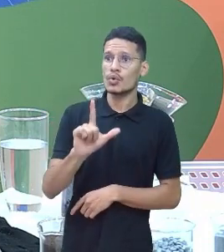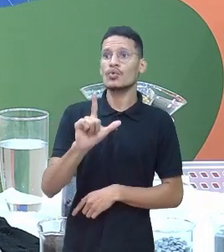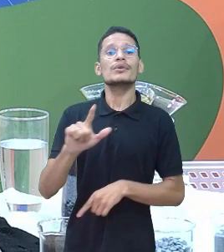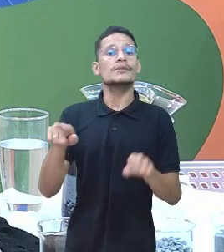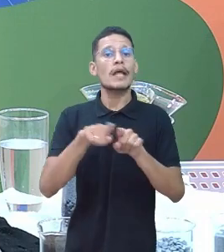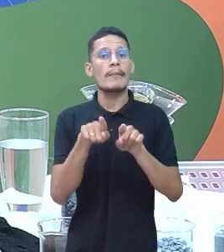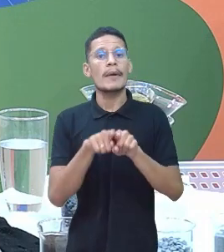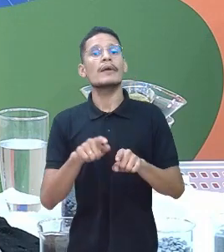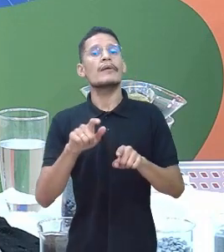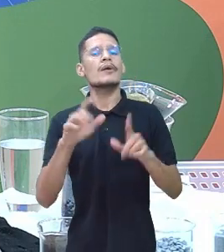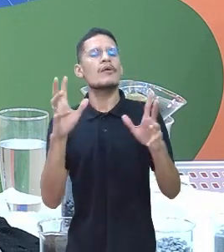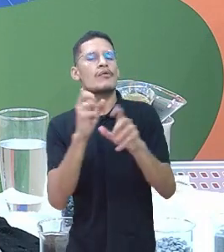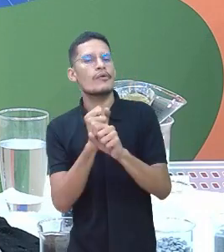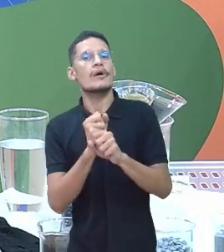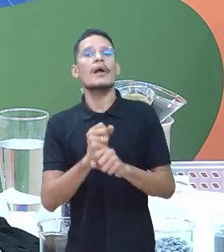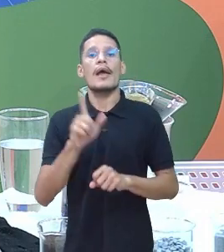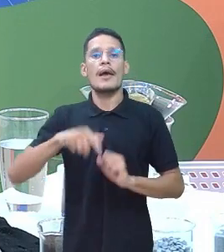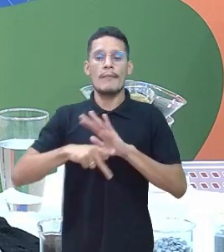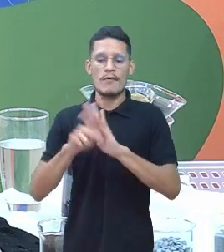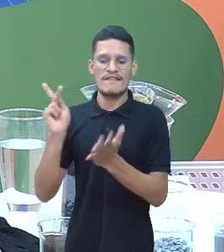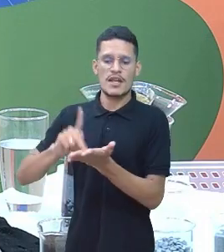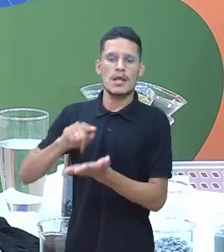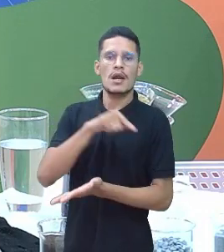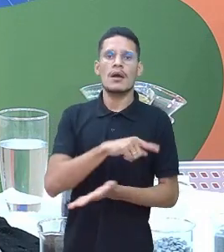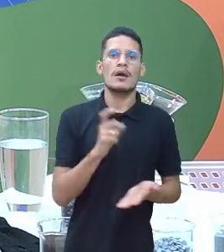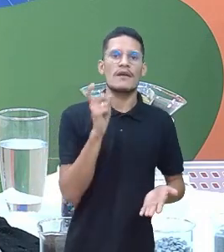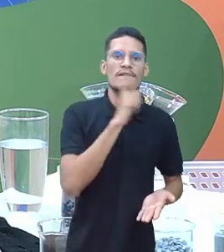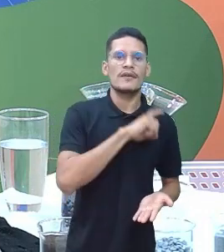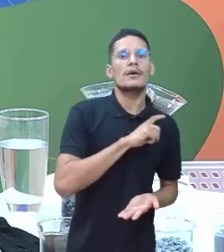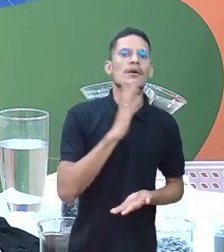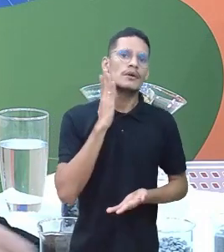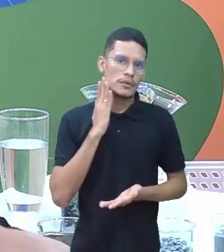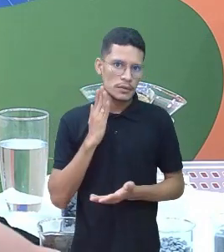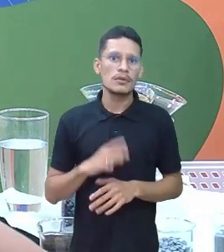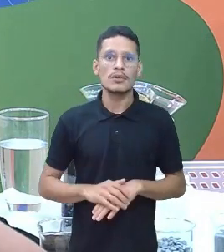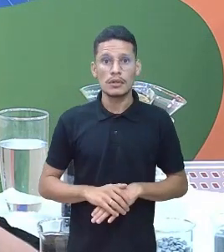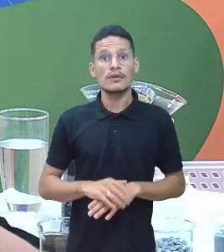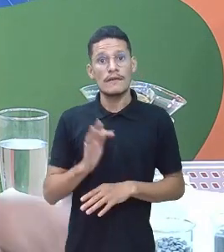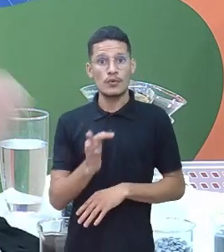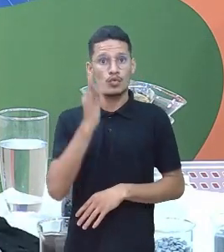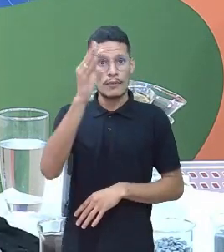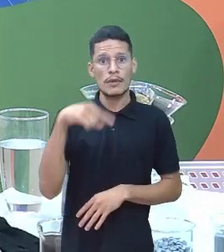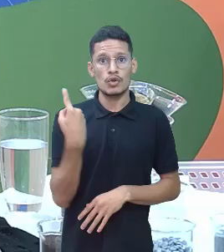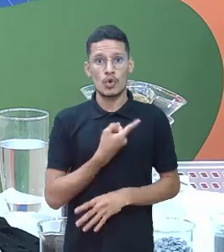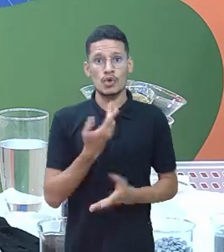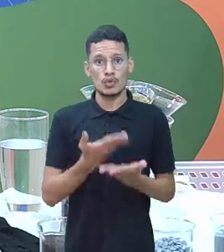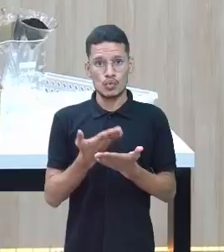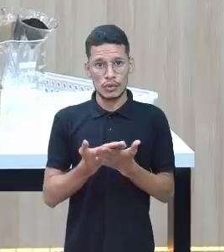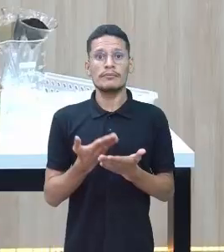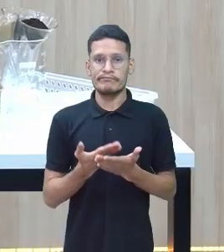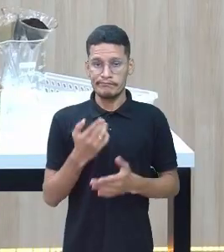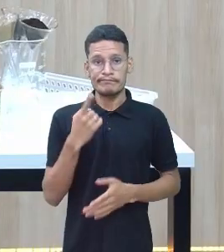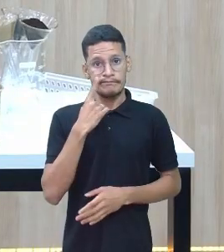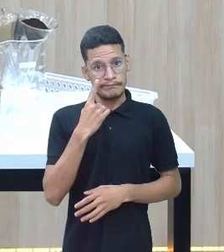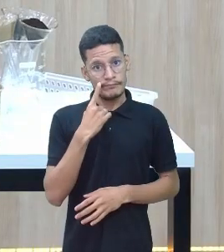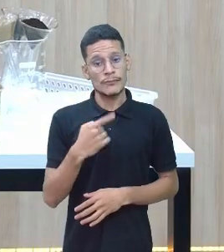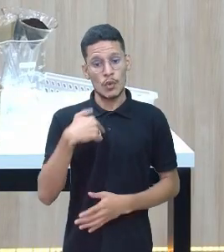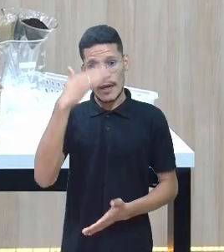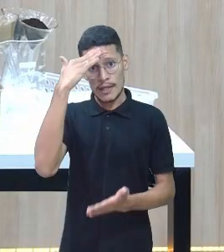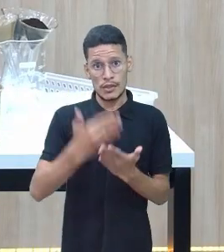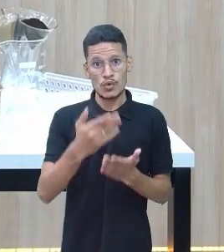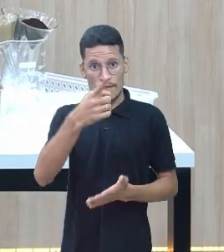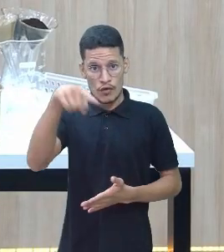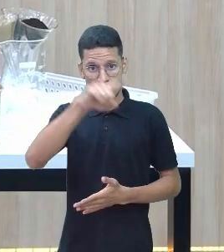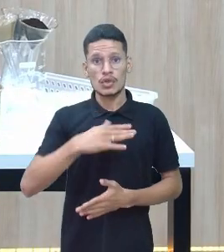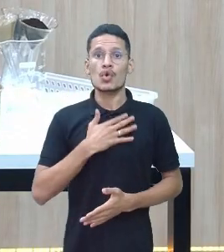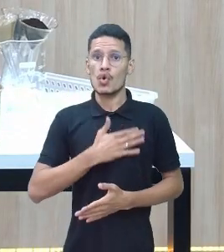mais escura, uma verdadeira e a outra sintética. Futuramente vamos estudar para valer esse conteúdo. Eu acredito que muitos de